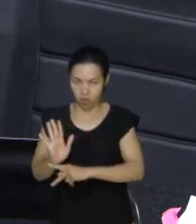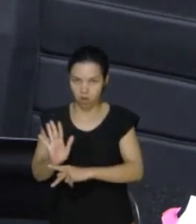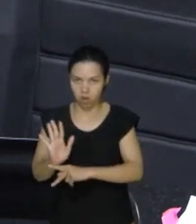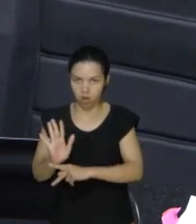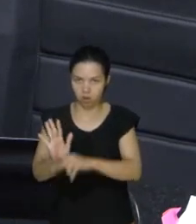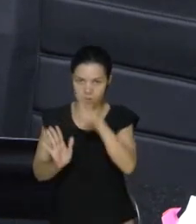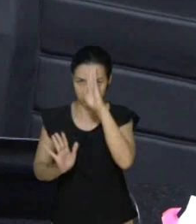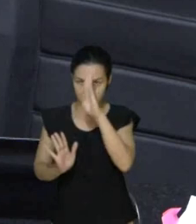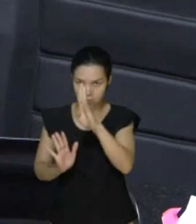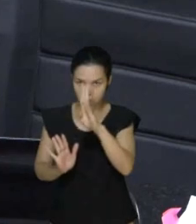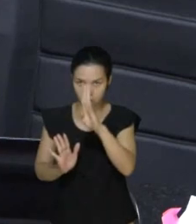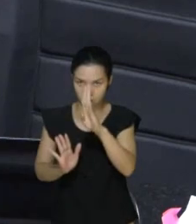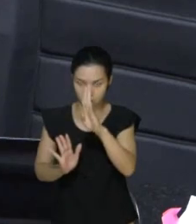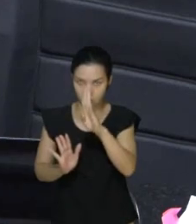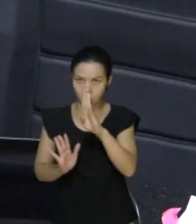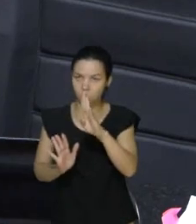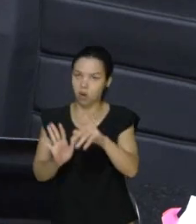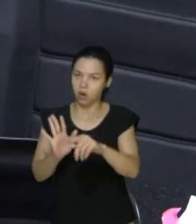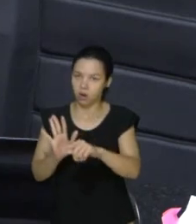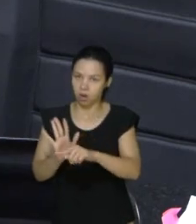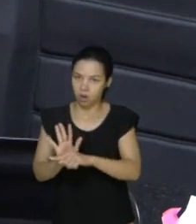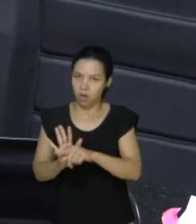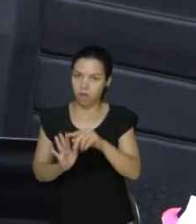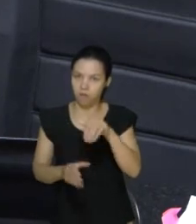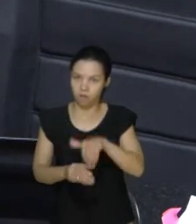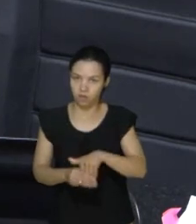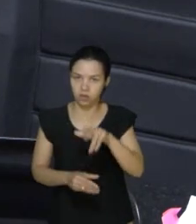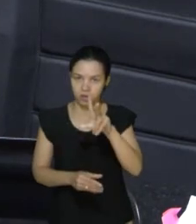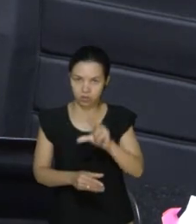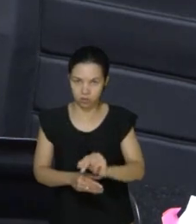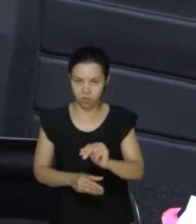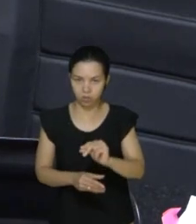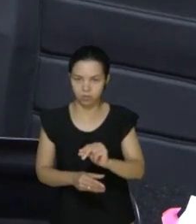que vocês atingiram, nós teríamos que votar não aqui dentro.